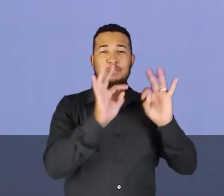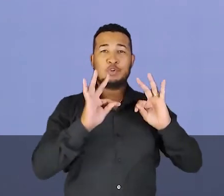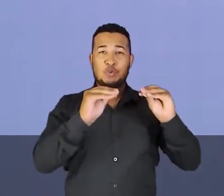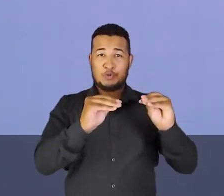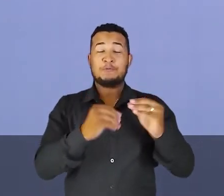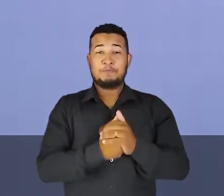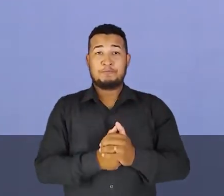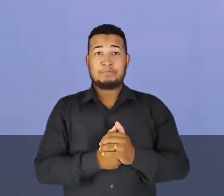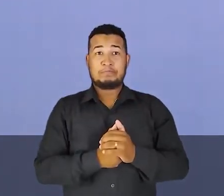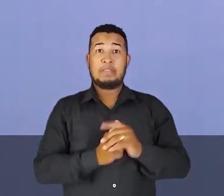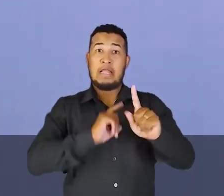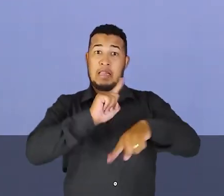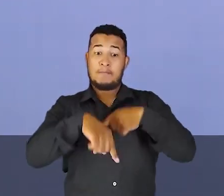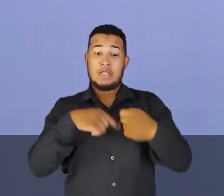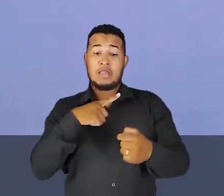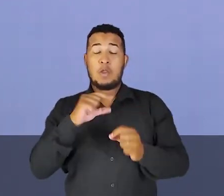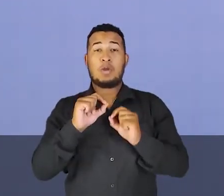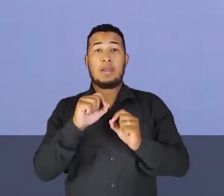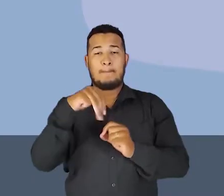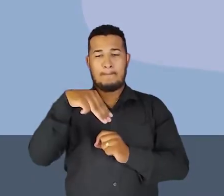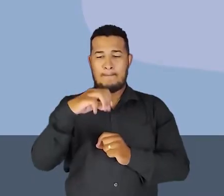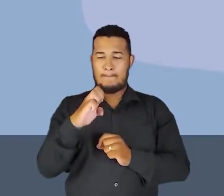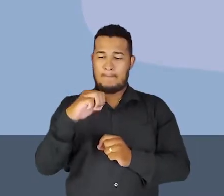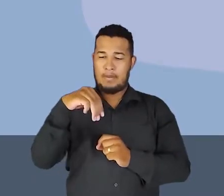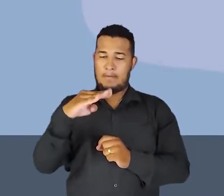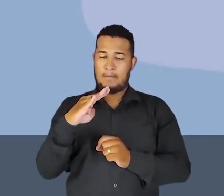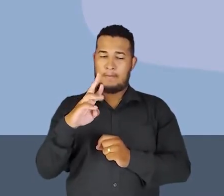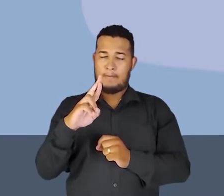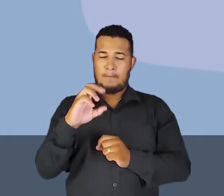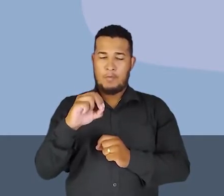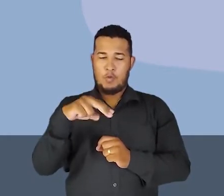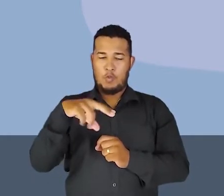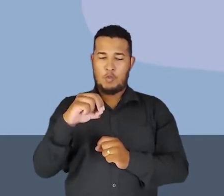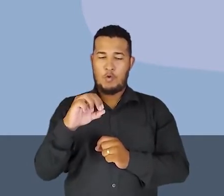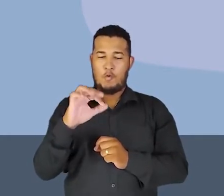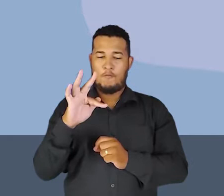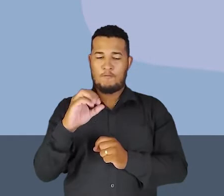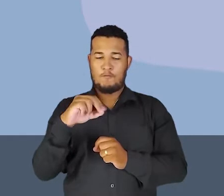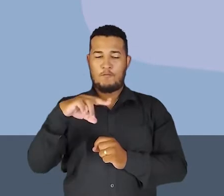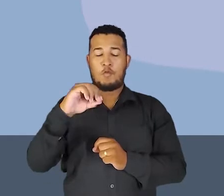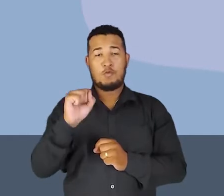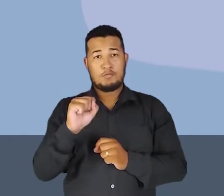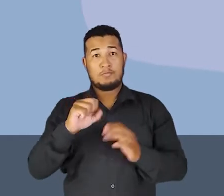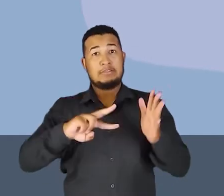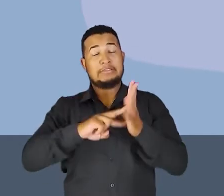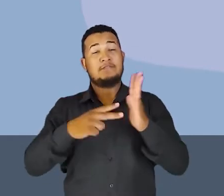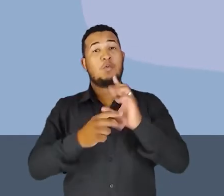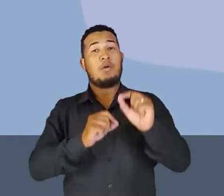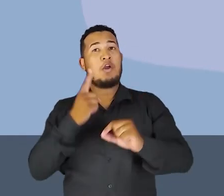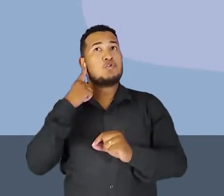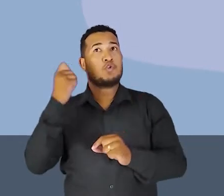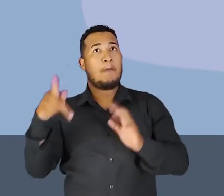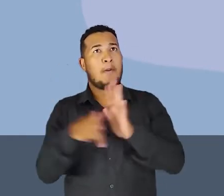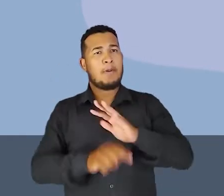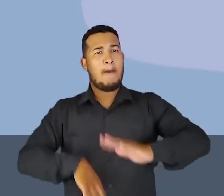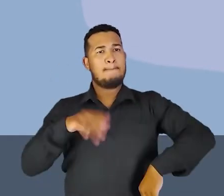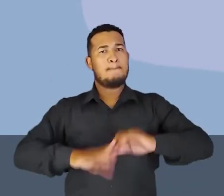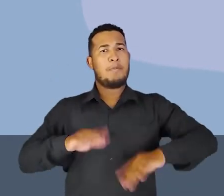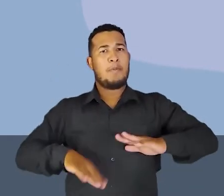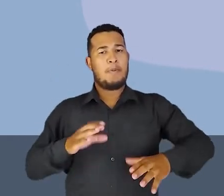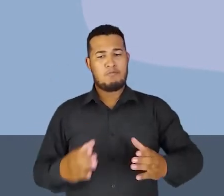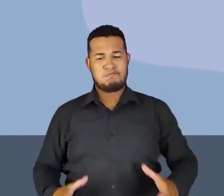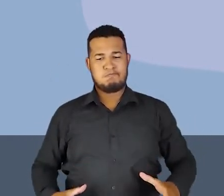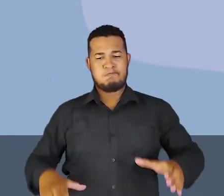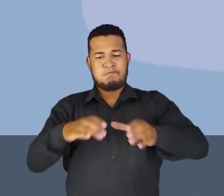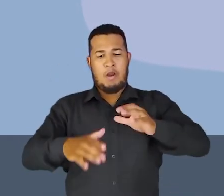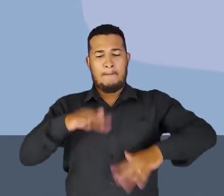composições. Na sequência nós temos os membranófonos, que são os tambores, que são os sons gerados a partir da